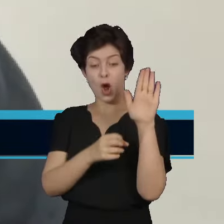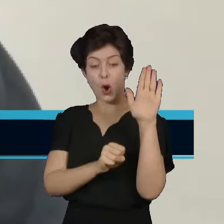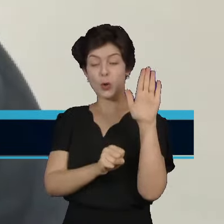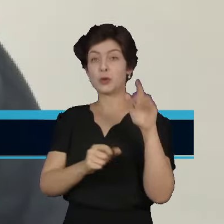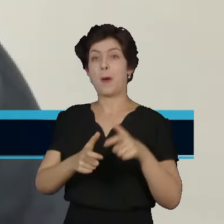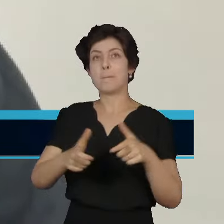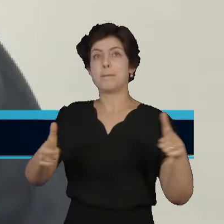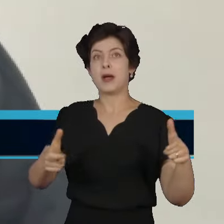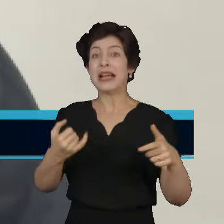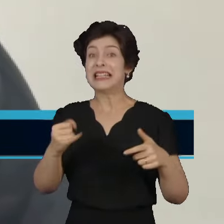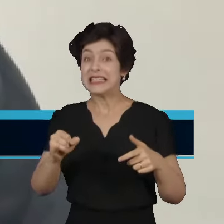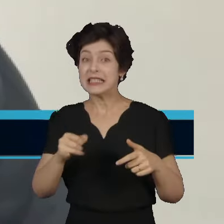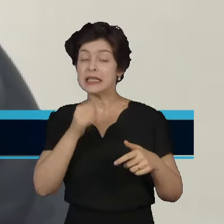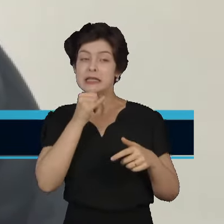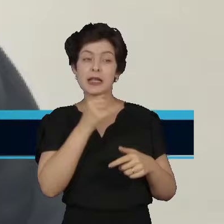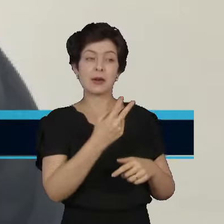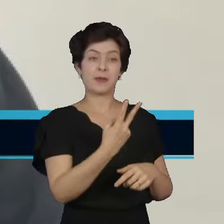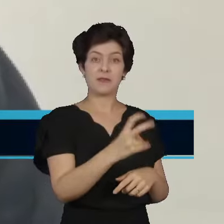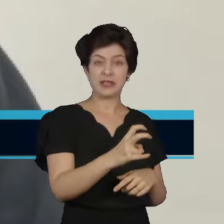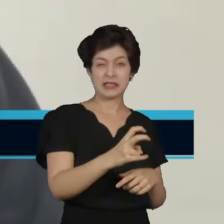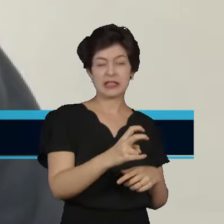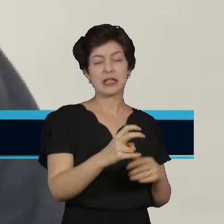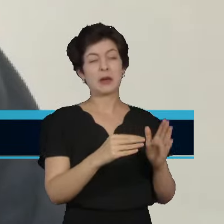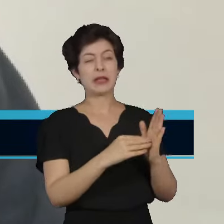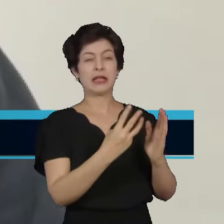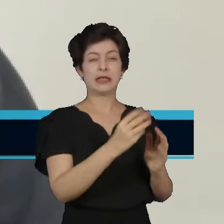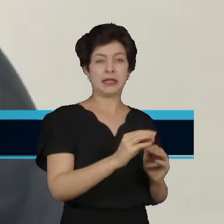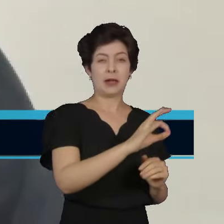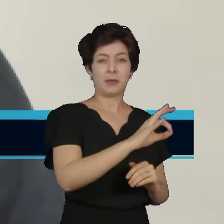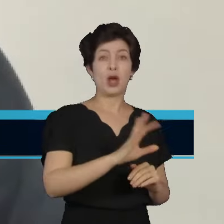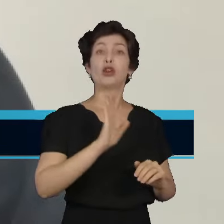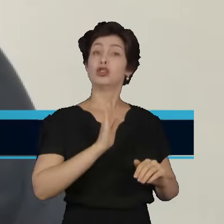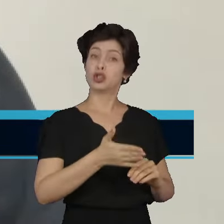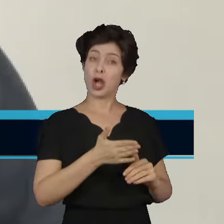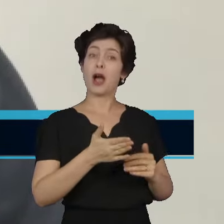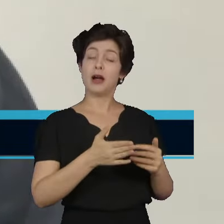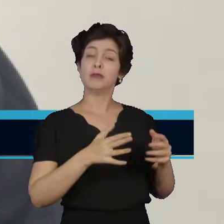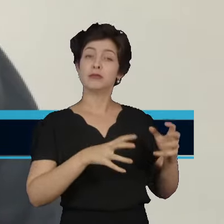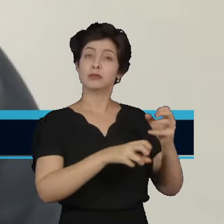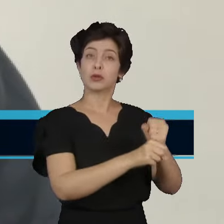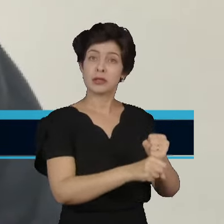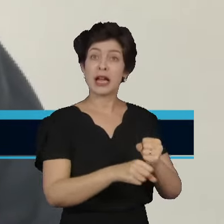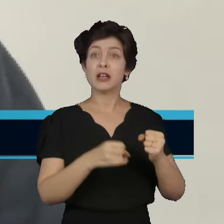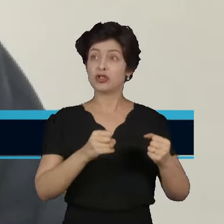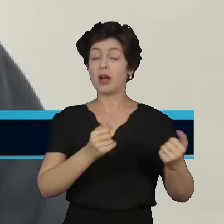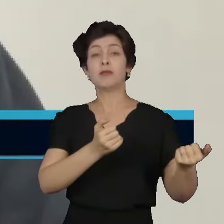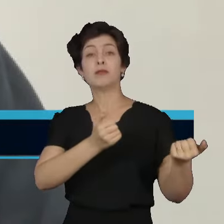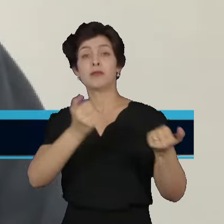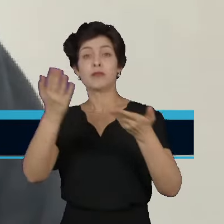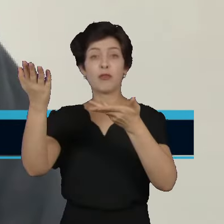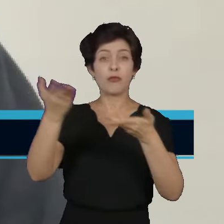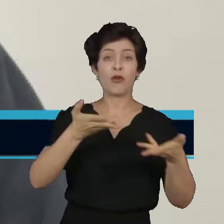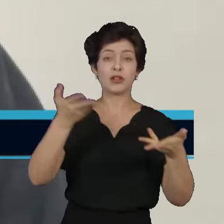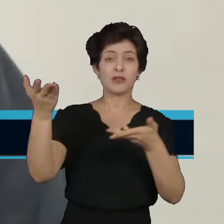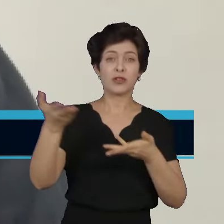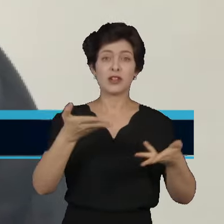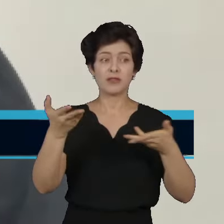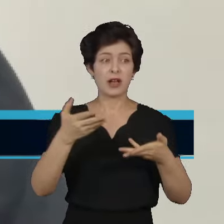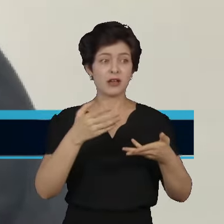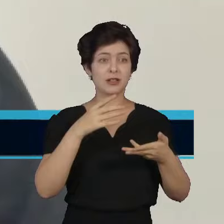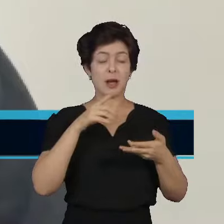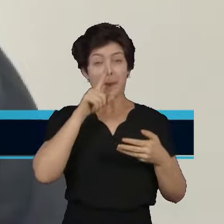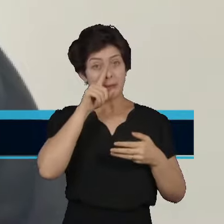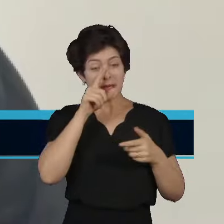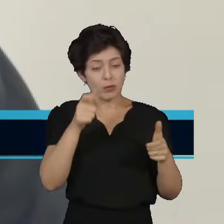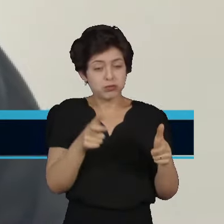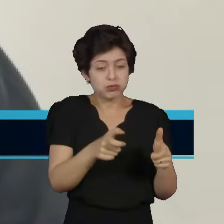no mercado vestuário de 25 a 30% já é capturado pelas importações, nós caminharíamos sériemente para